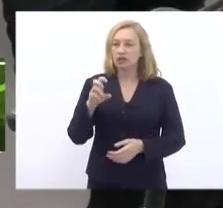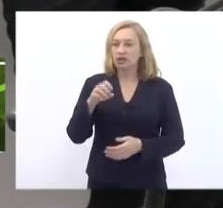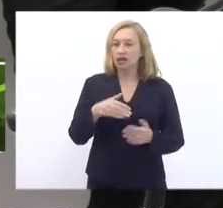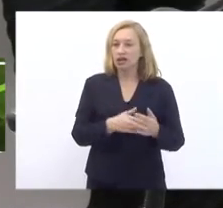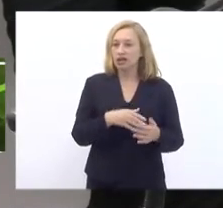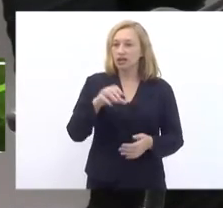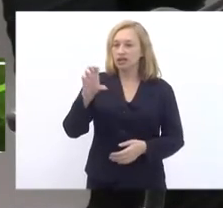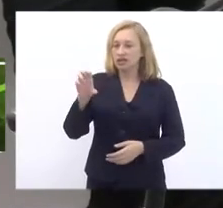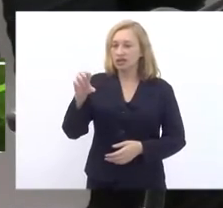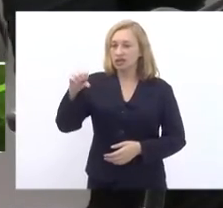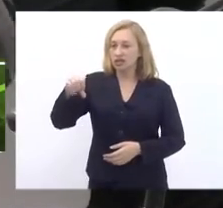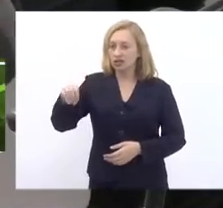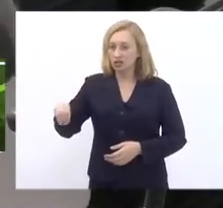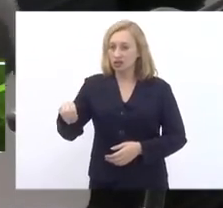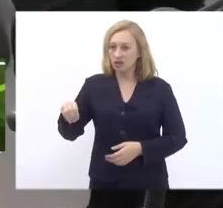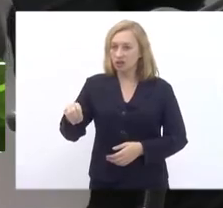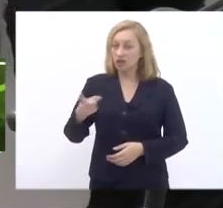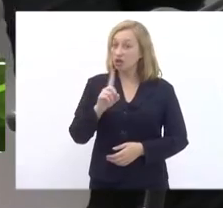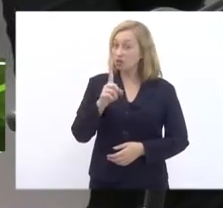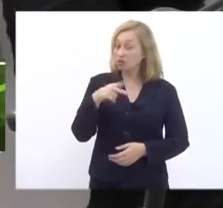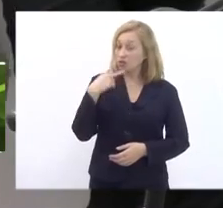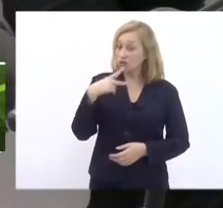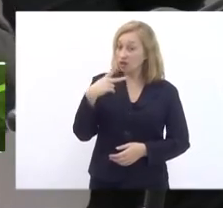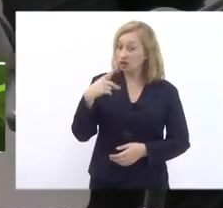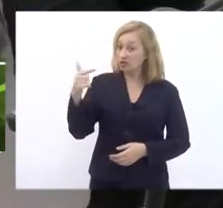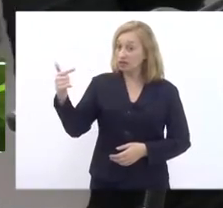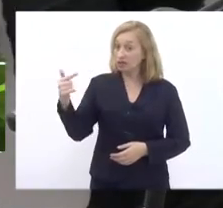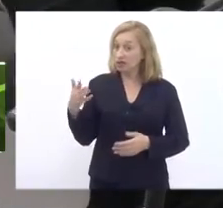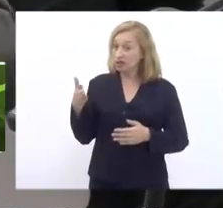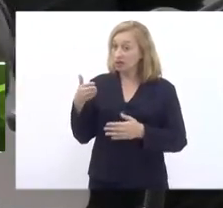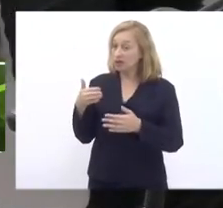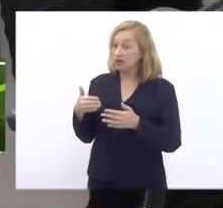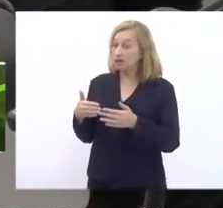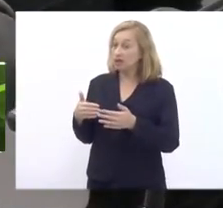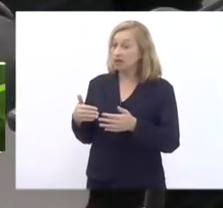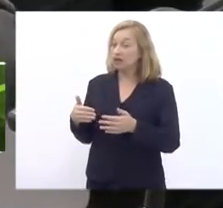falando de 5,90 para 7, porque não se fechou aqui